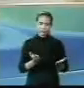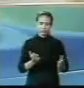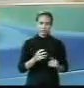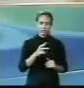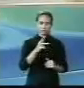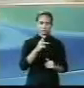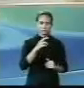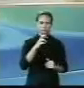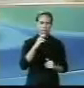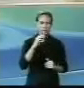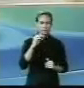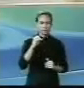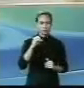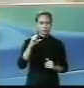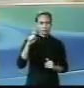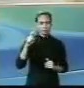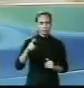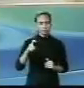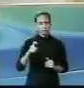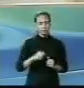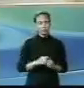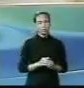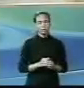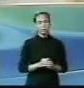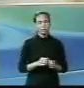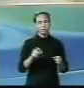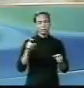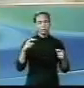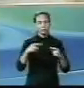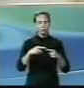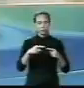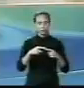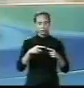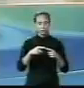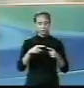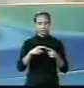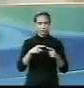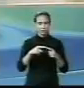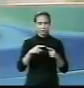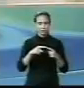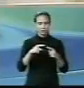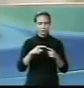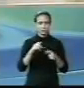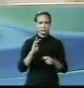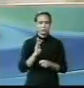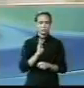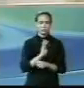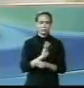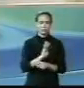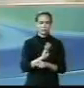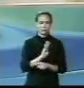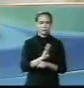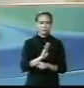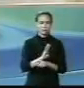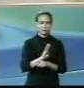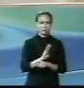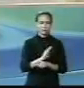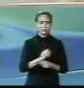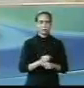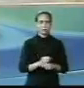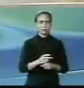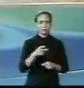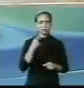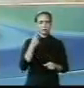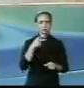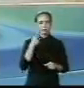né? Ele é uma espécie de firewall também para a empresa, tá? Continuando então também o gancho da aula passada. E falando em aula passada... Bom,